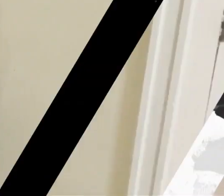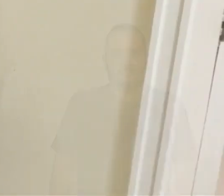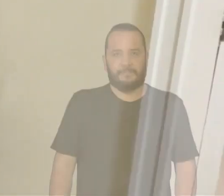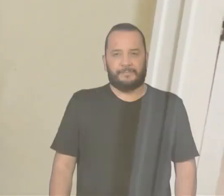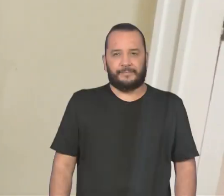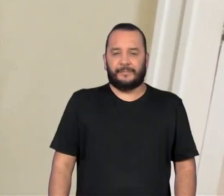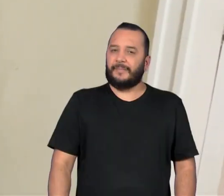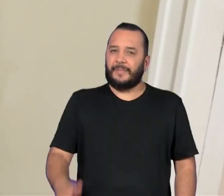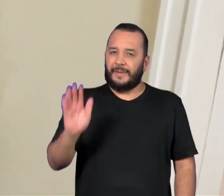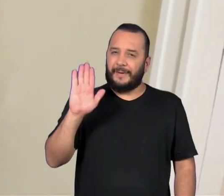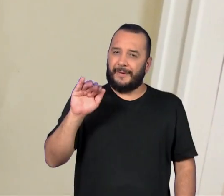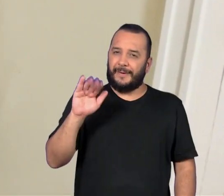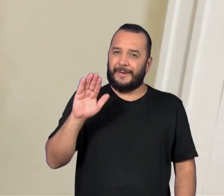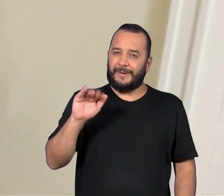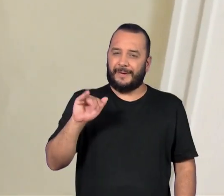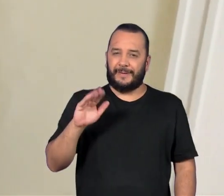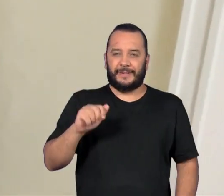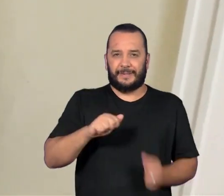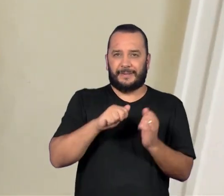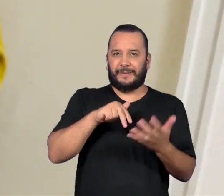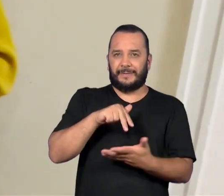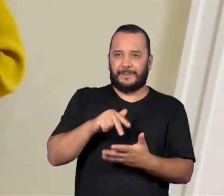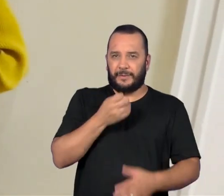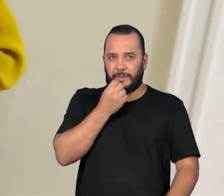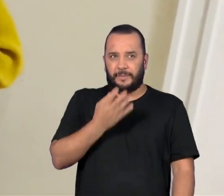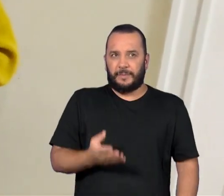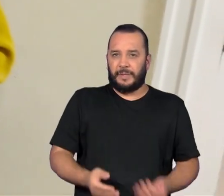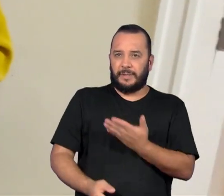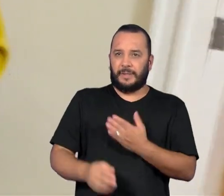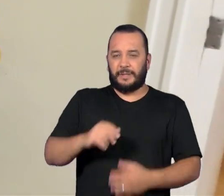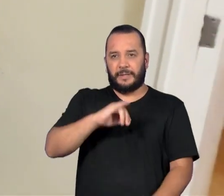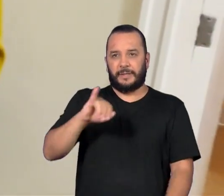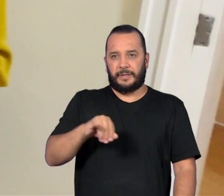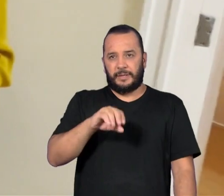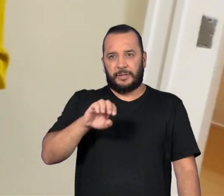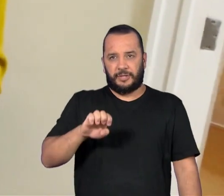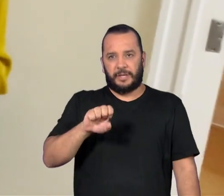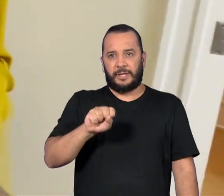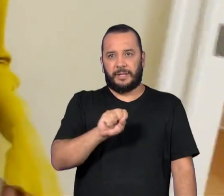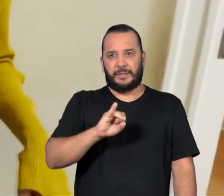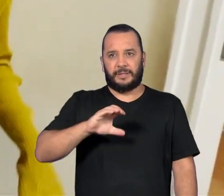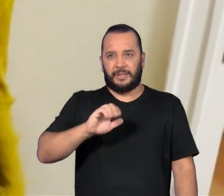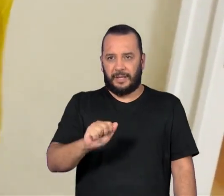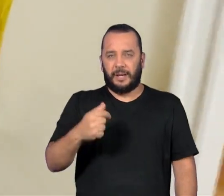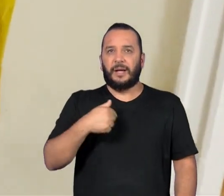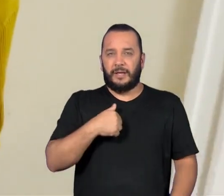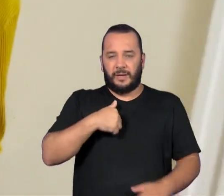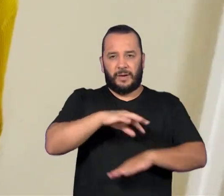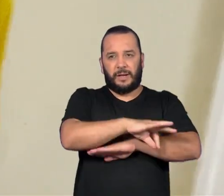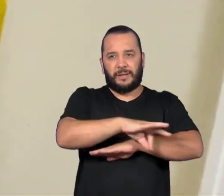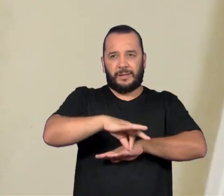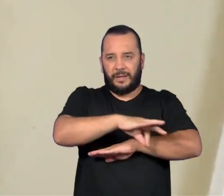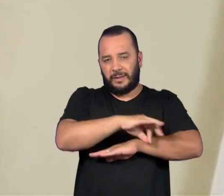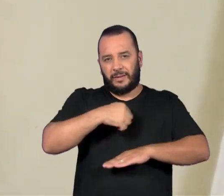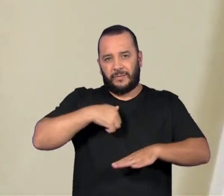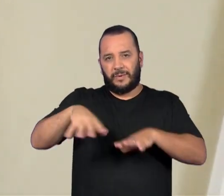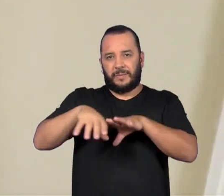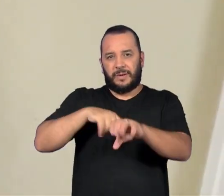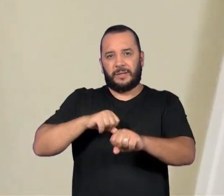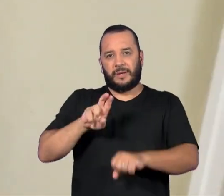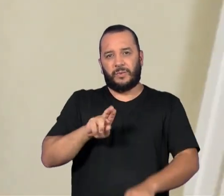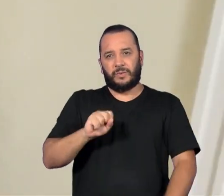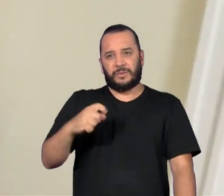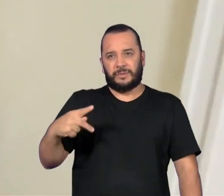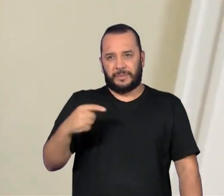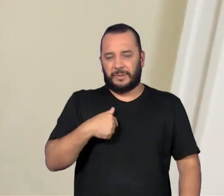Oi, Estação Livre, tudo bem? Meu nome é Jéssica Marcolino, sou arquiteta, recém-formada pela USP e estou